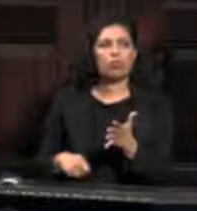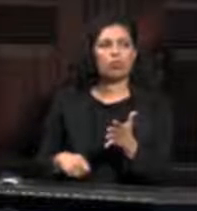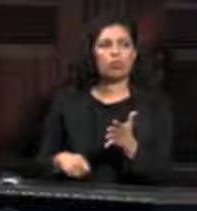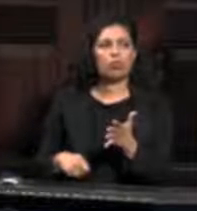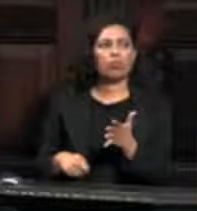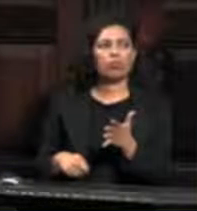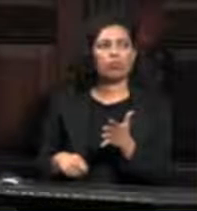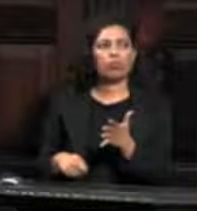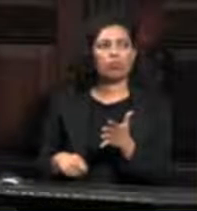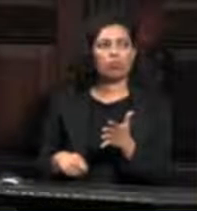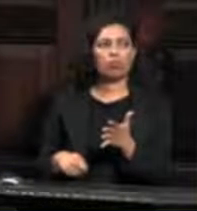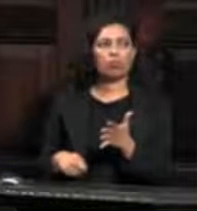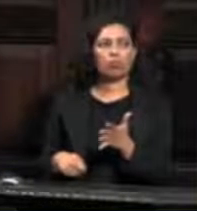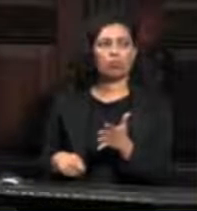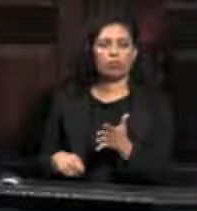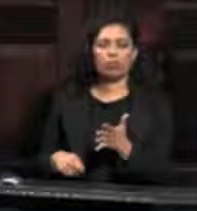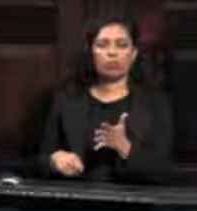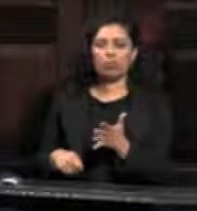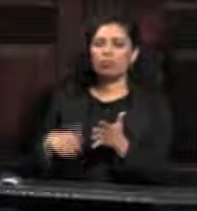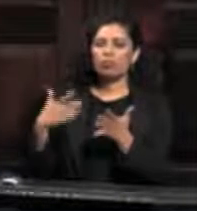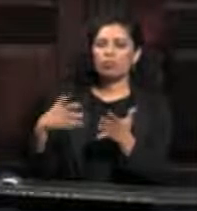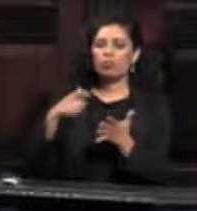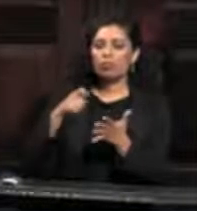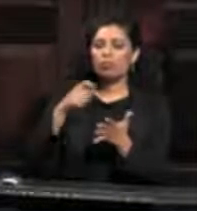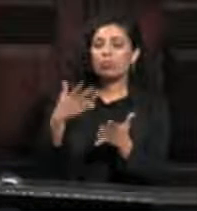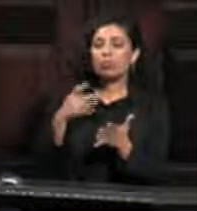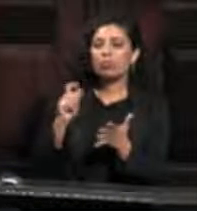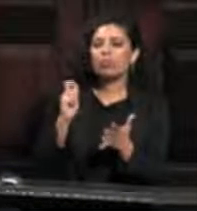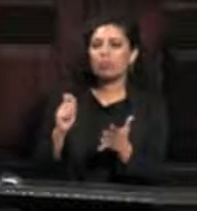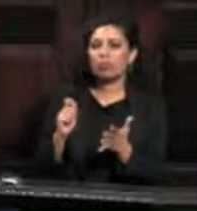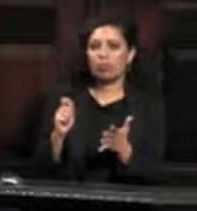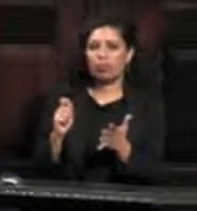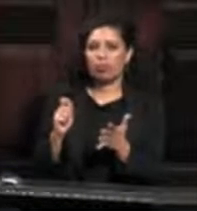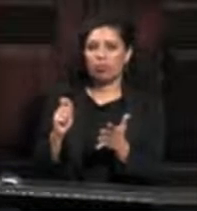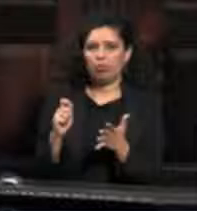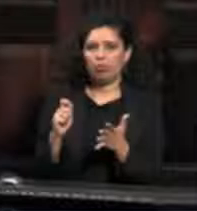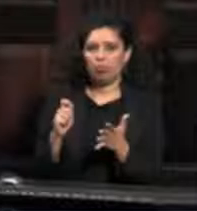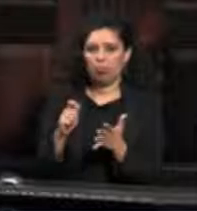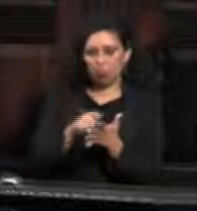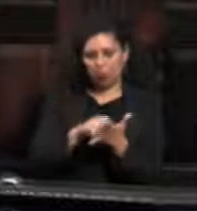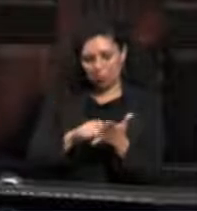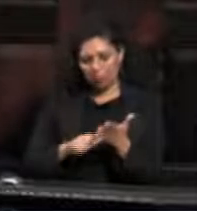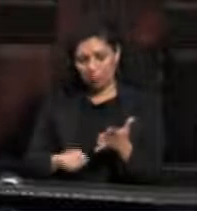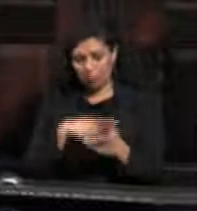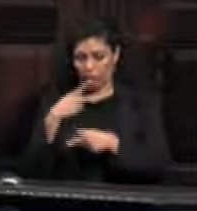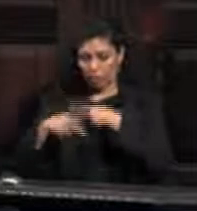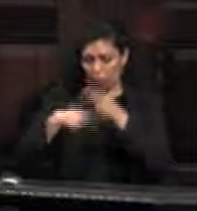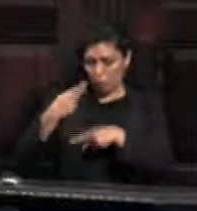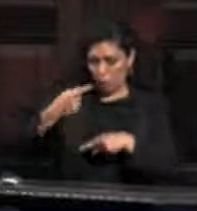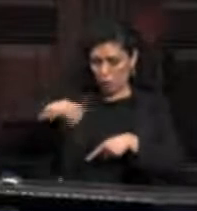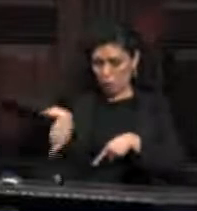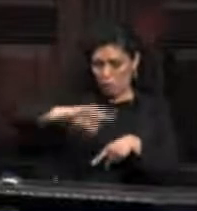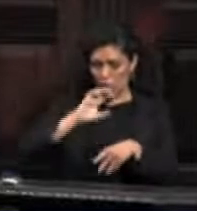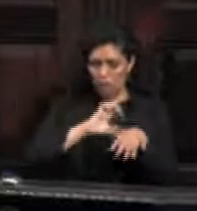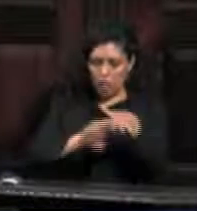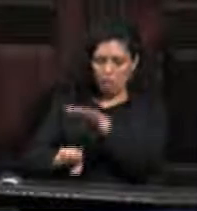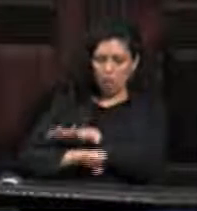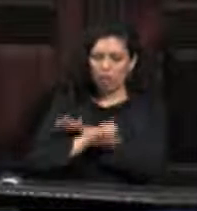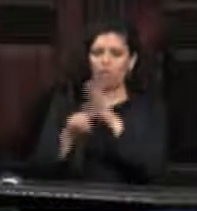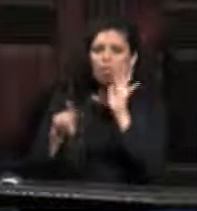para um ente público. Eles faziam passar por um ente público